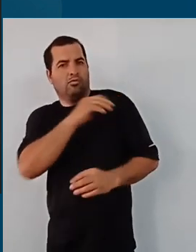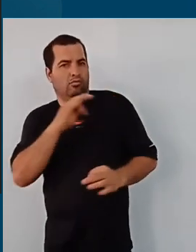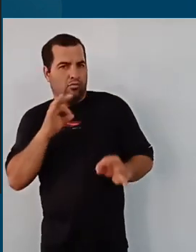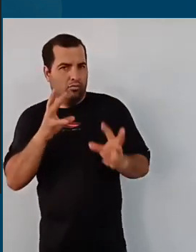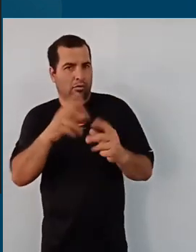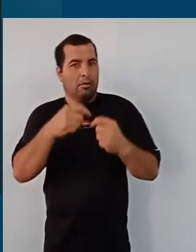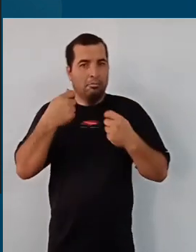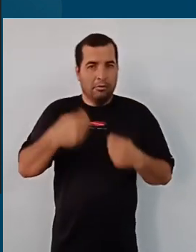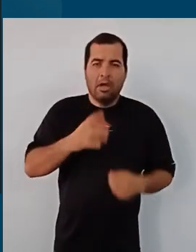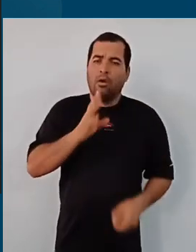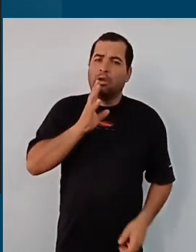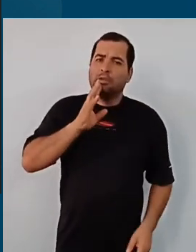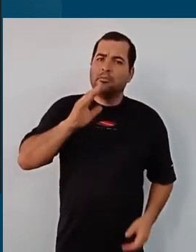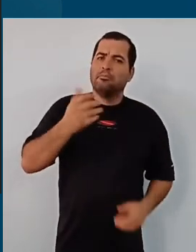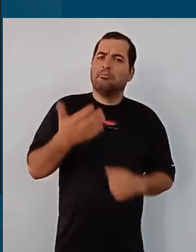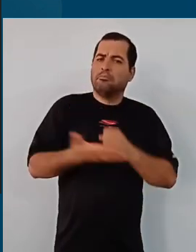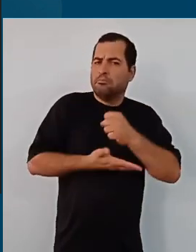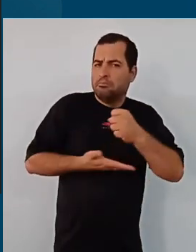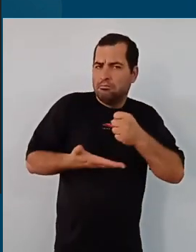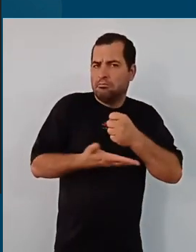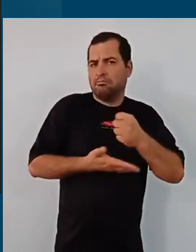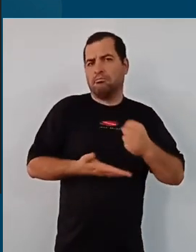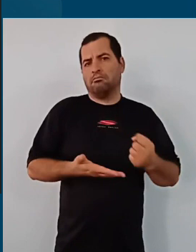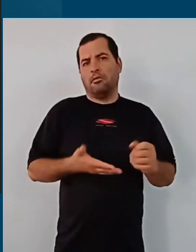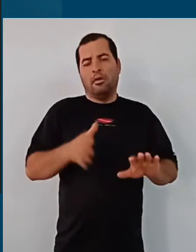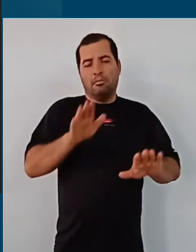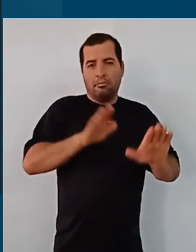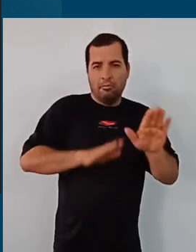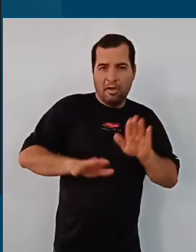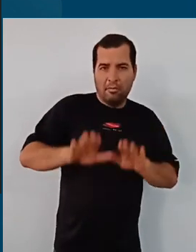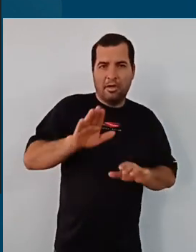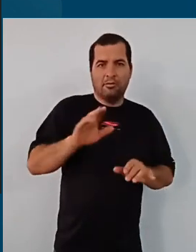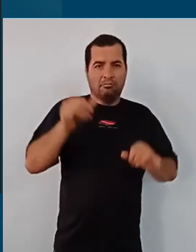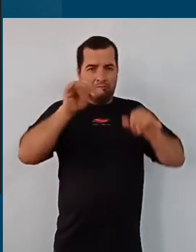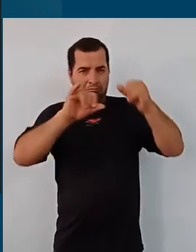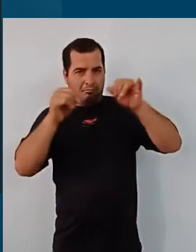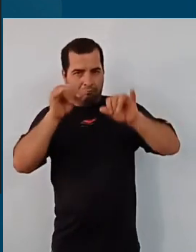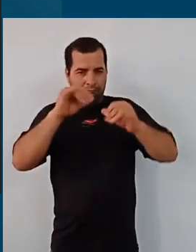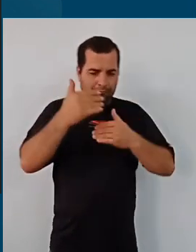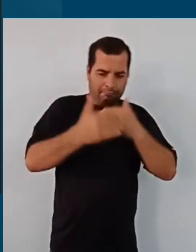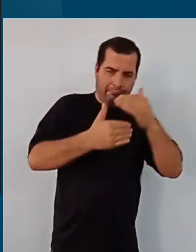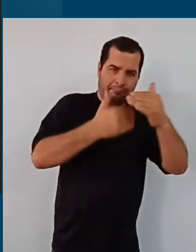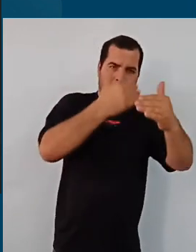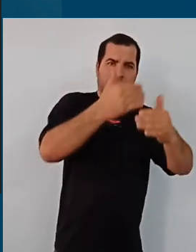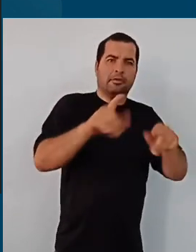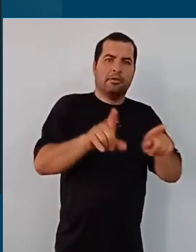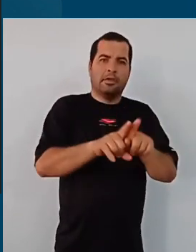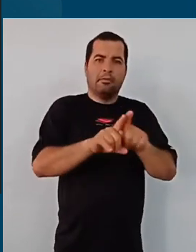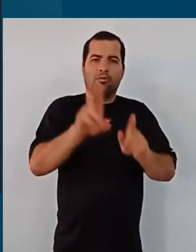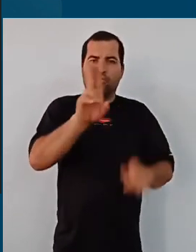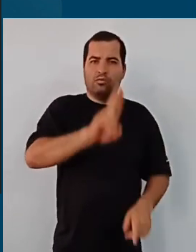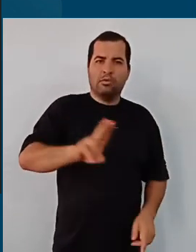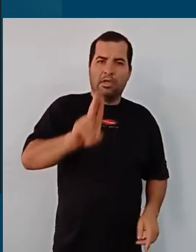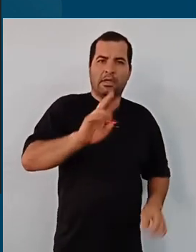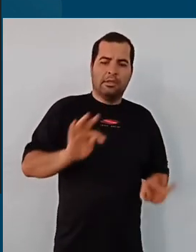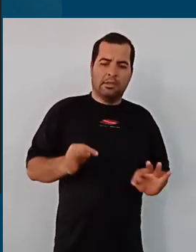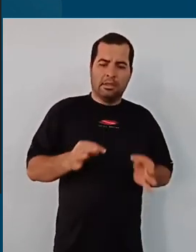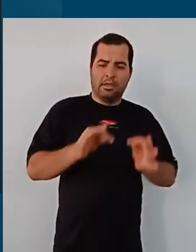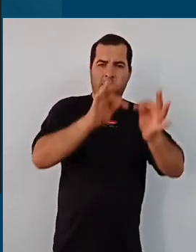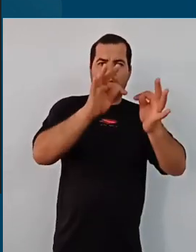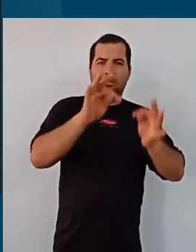a aquisição de conhecimentos básicos, a preparação científica e a capacidade de utilizar as diferentes